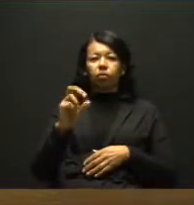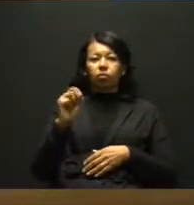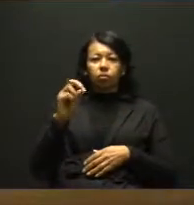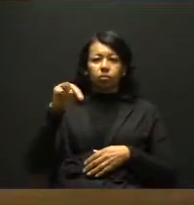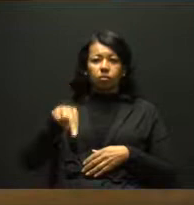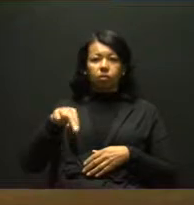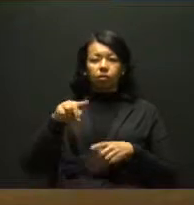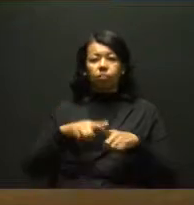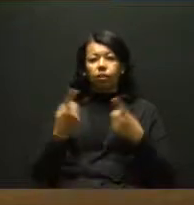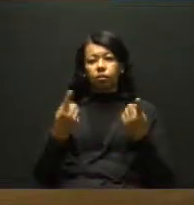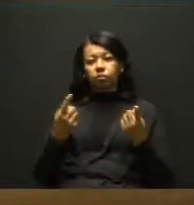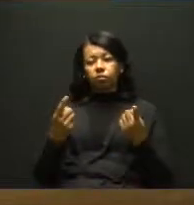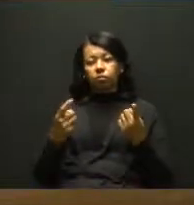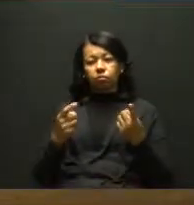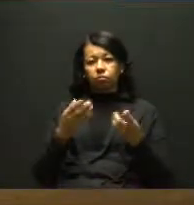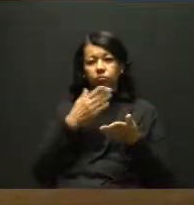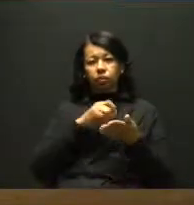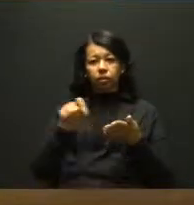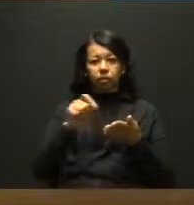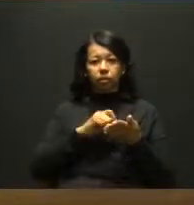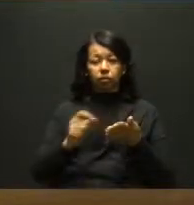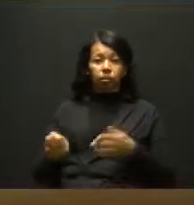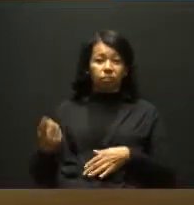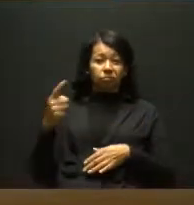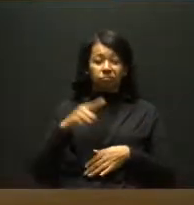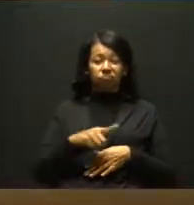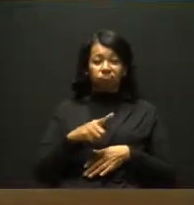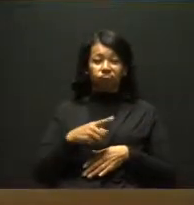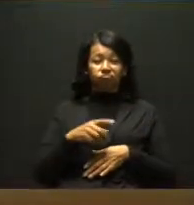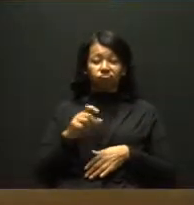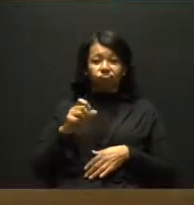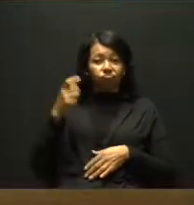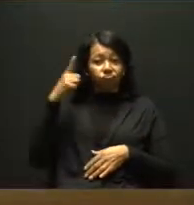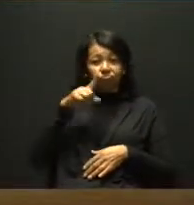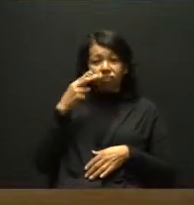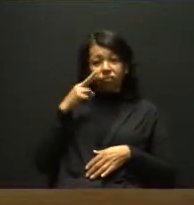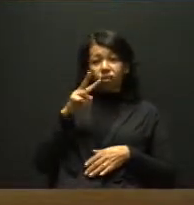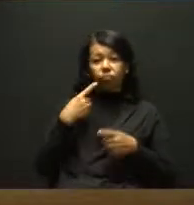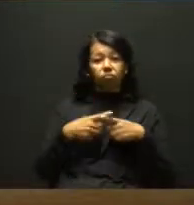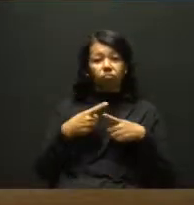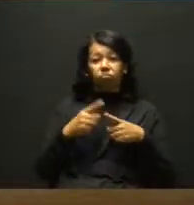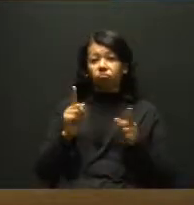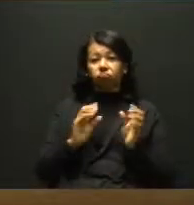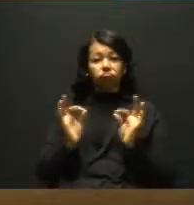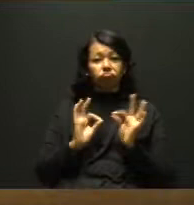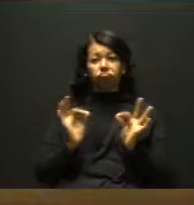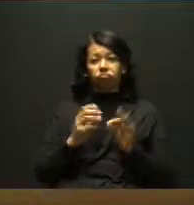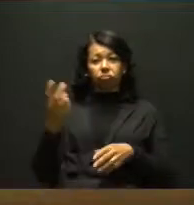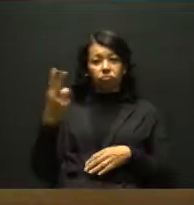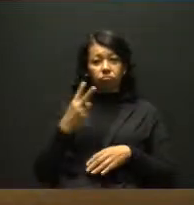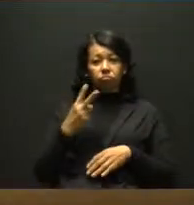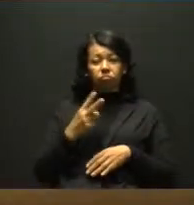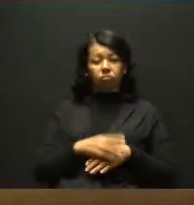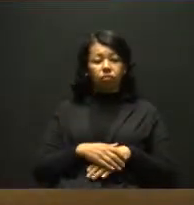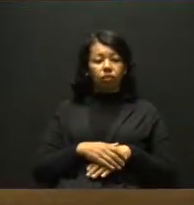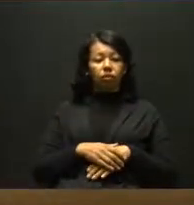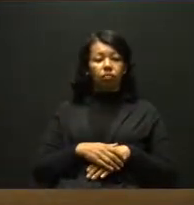requerimentos virando um rostinho eu fico a ver navios porque este não tem retorno a